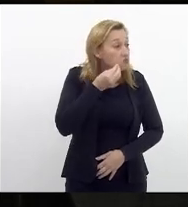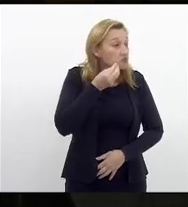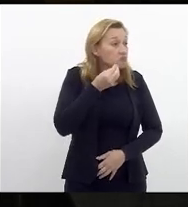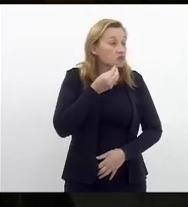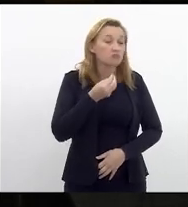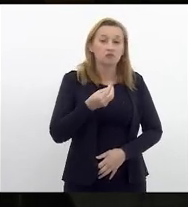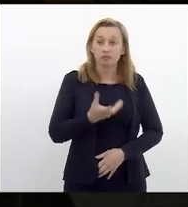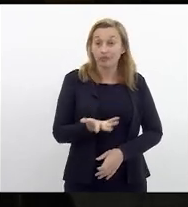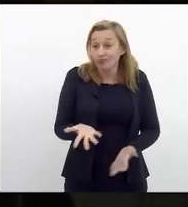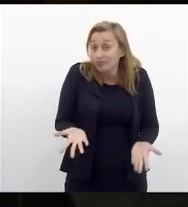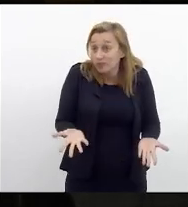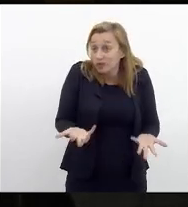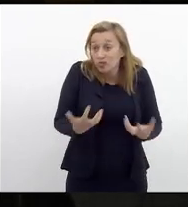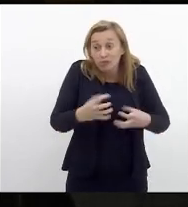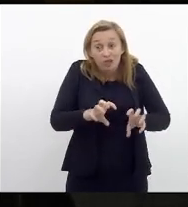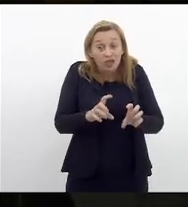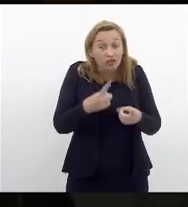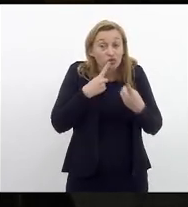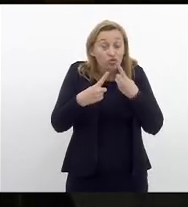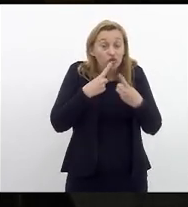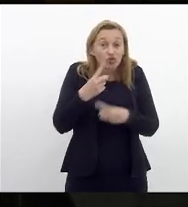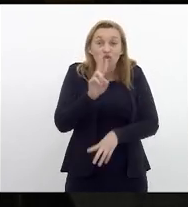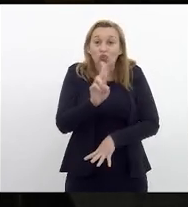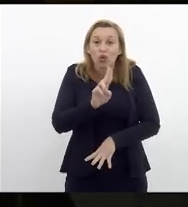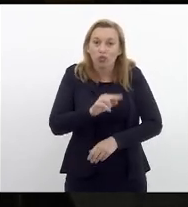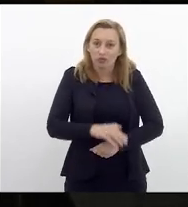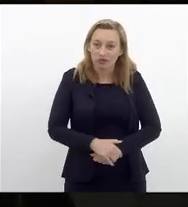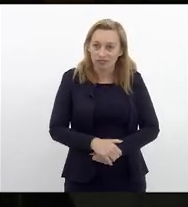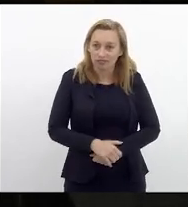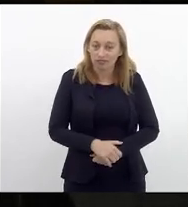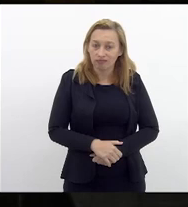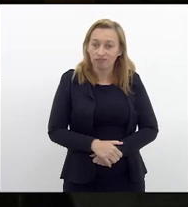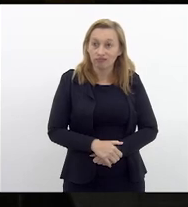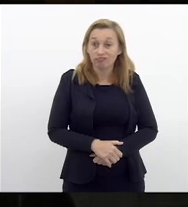Por isso que não quero discutir nomes, eu quero discutir critérios.